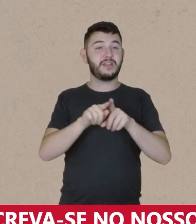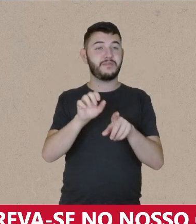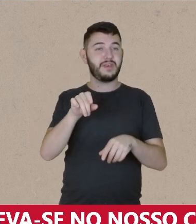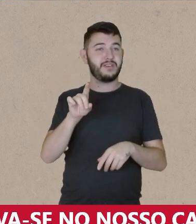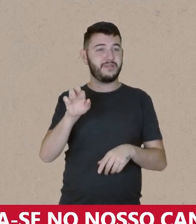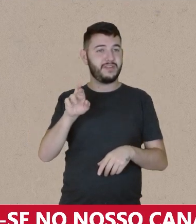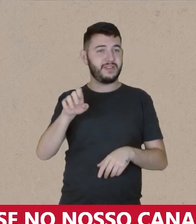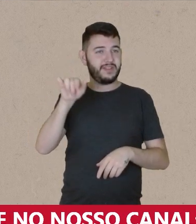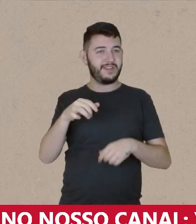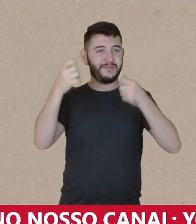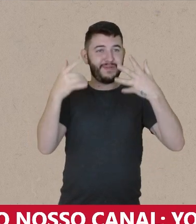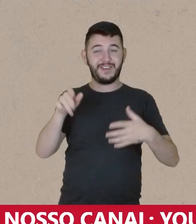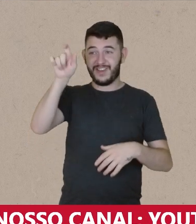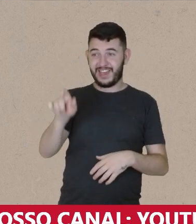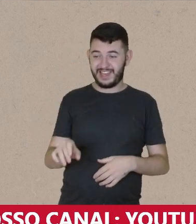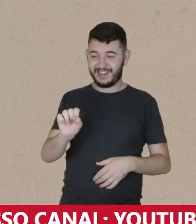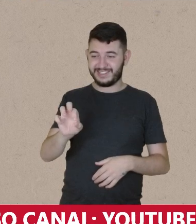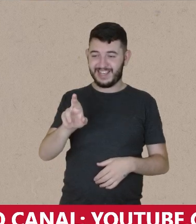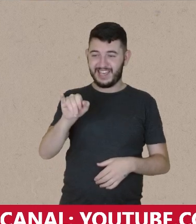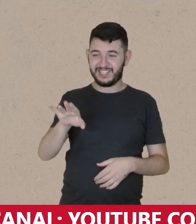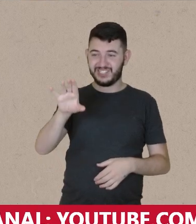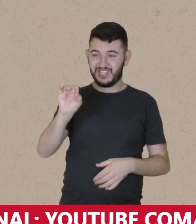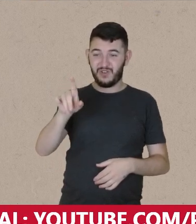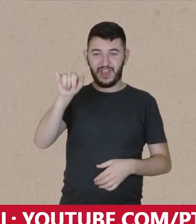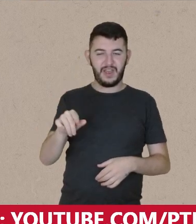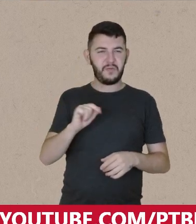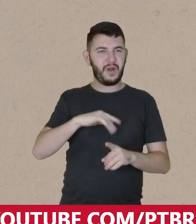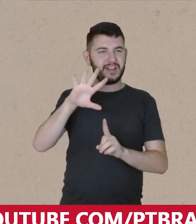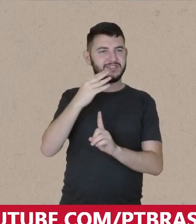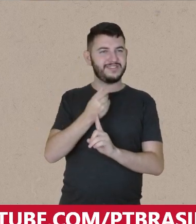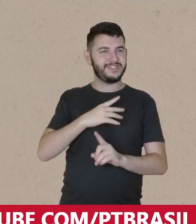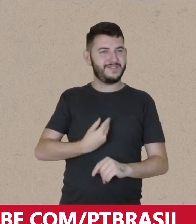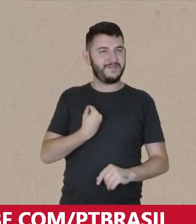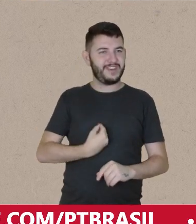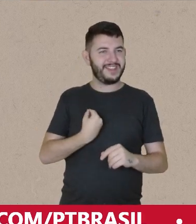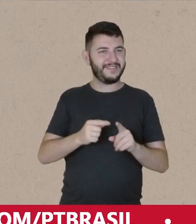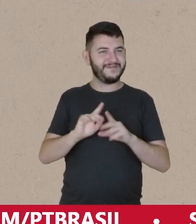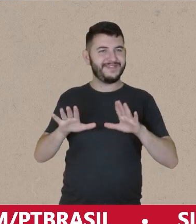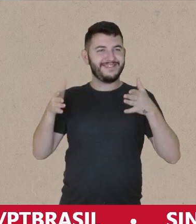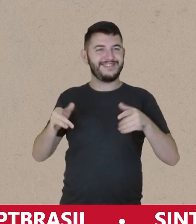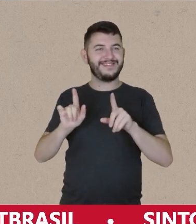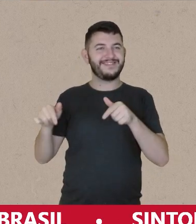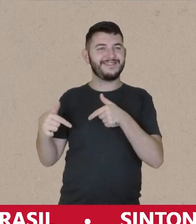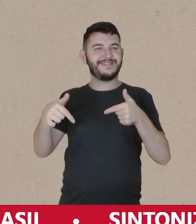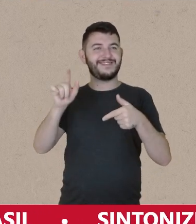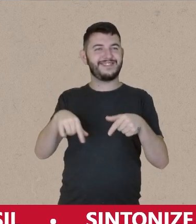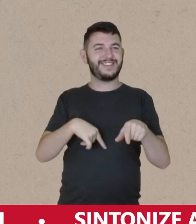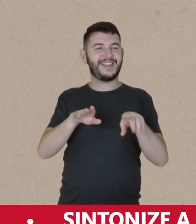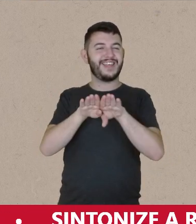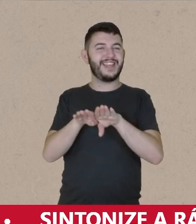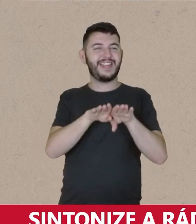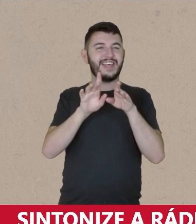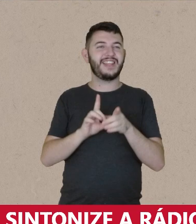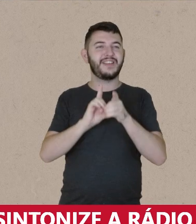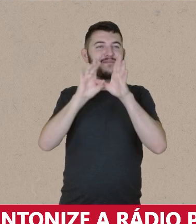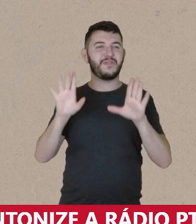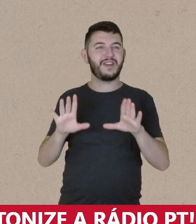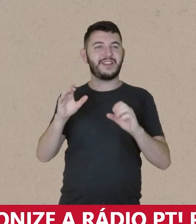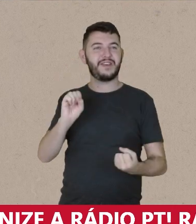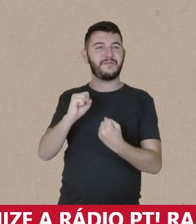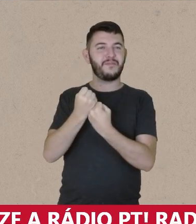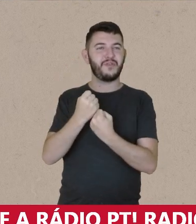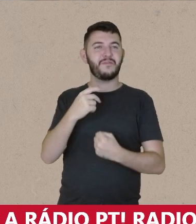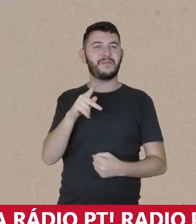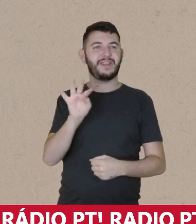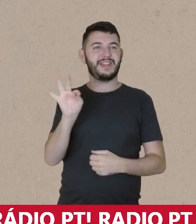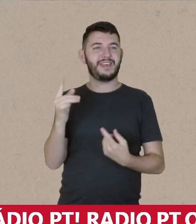era uma pessoa iluminada que sempre esteve presente na luta democrática e na defesa do PT e da cultura, né, Zé?